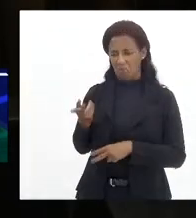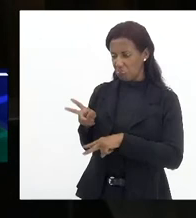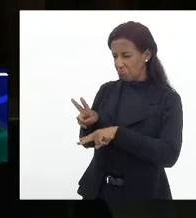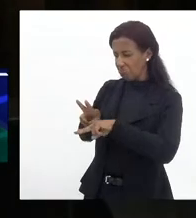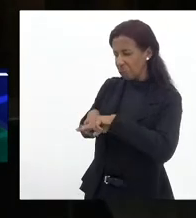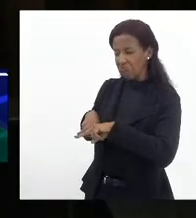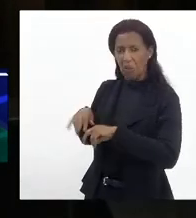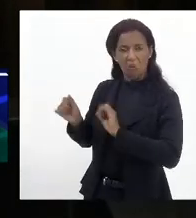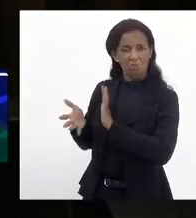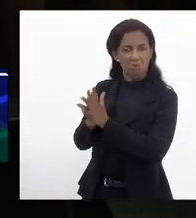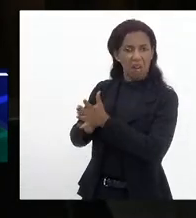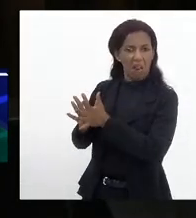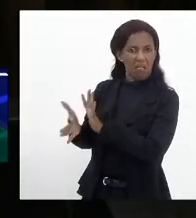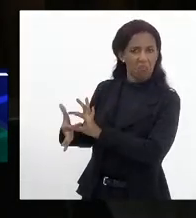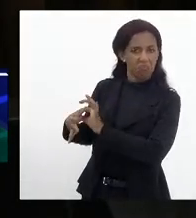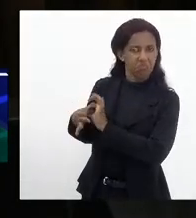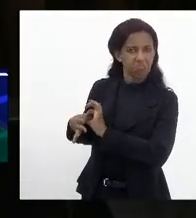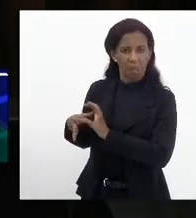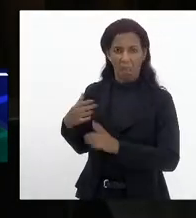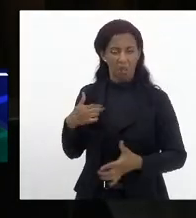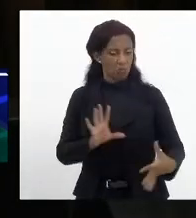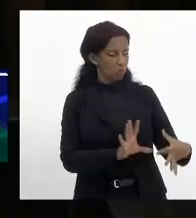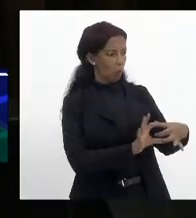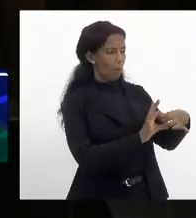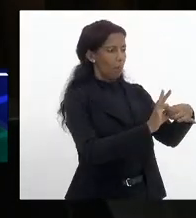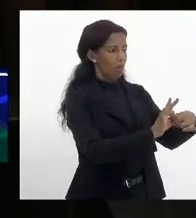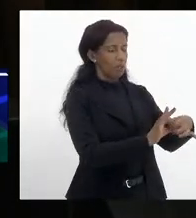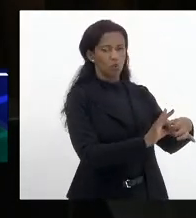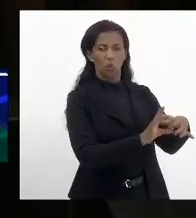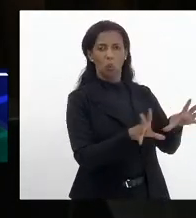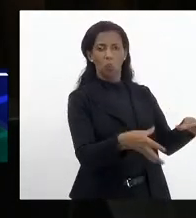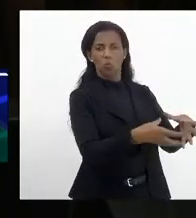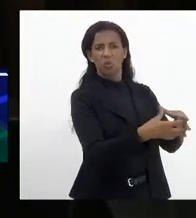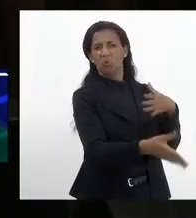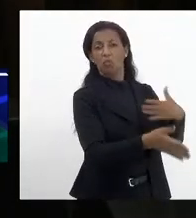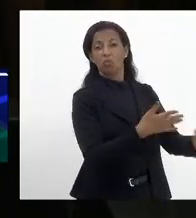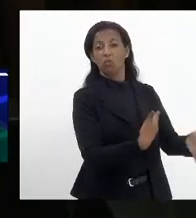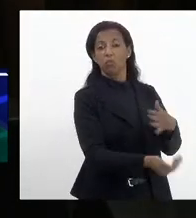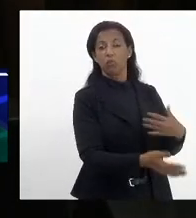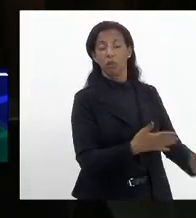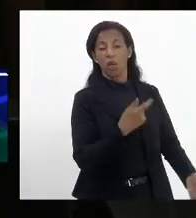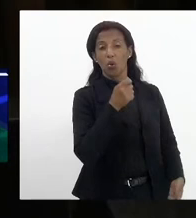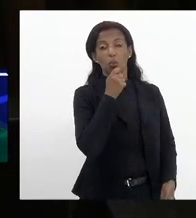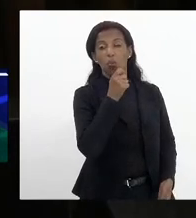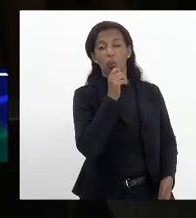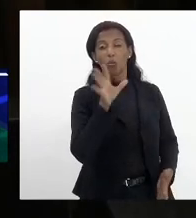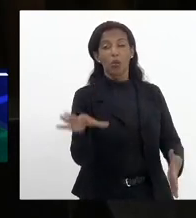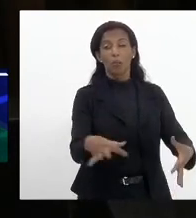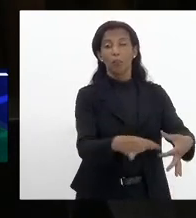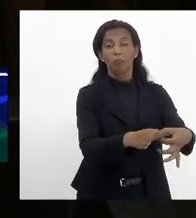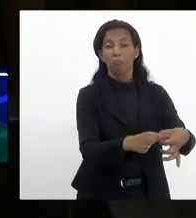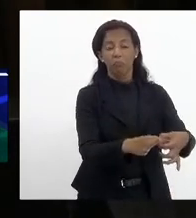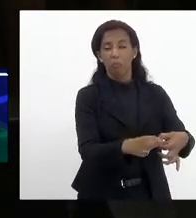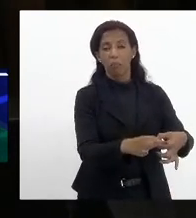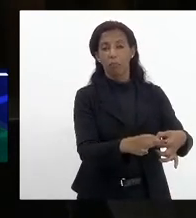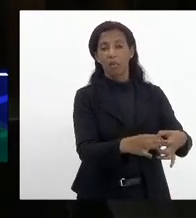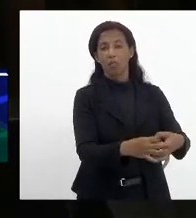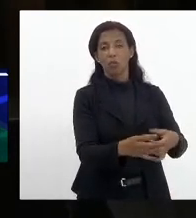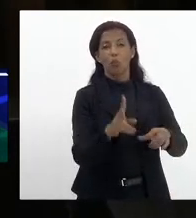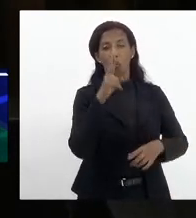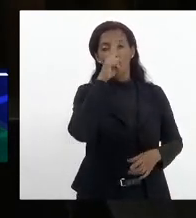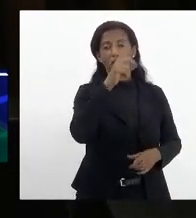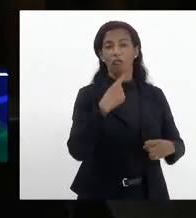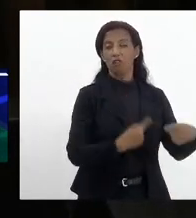incorporadora imobiliária, eu não tenho rabo preso com setor qualquer que seja, não tenho rabo preso com nenhuma